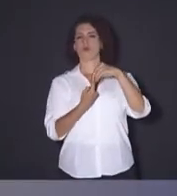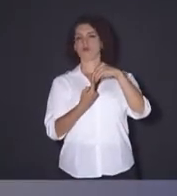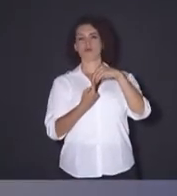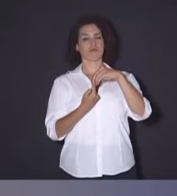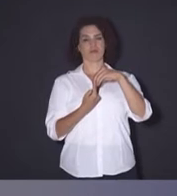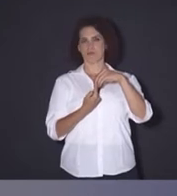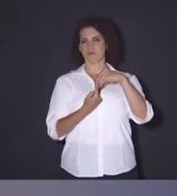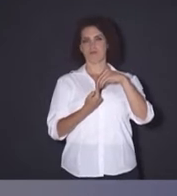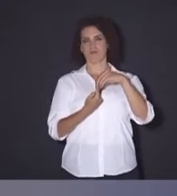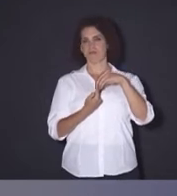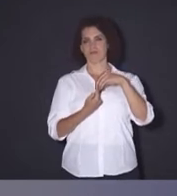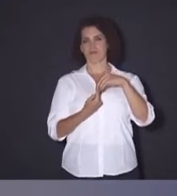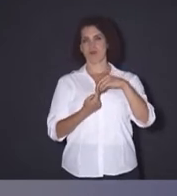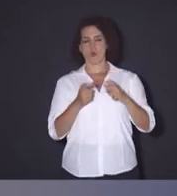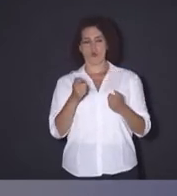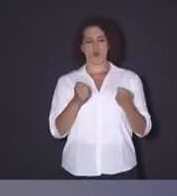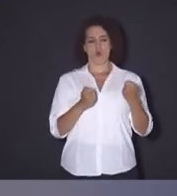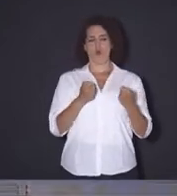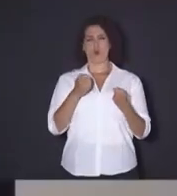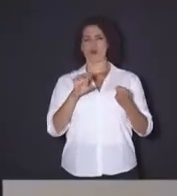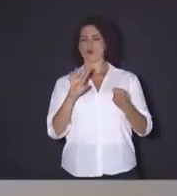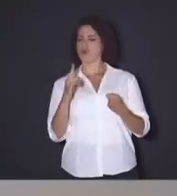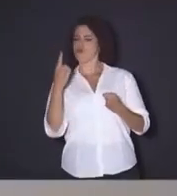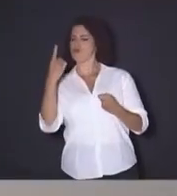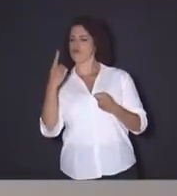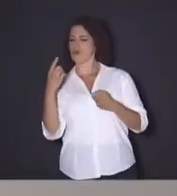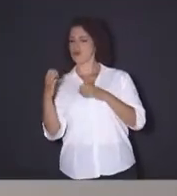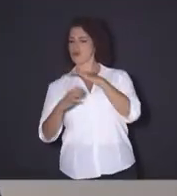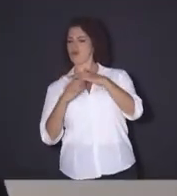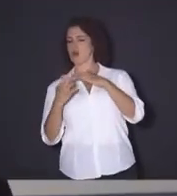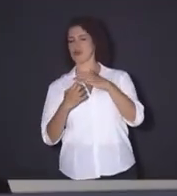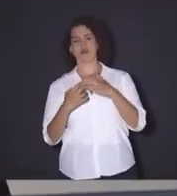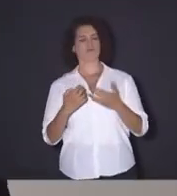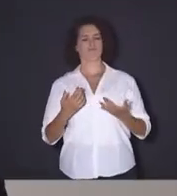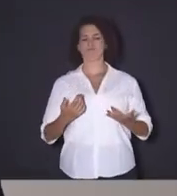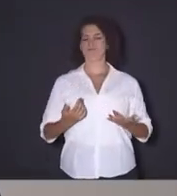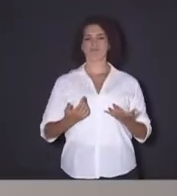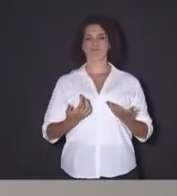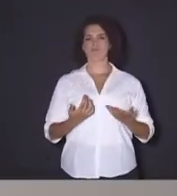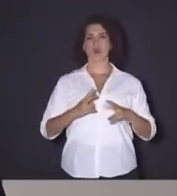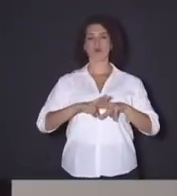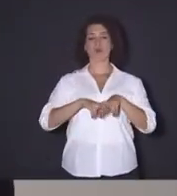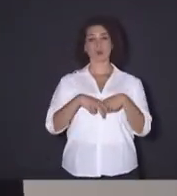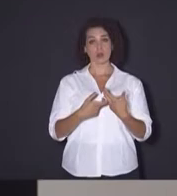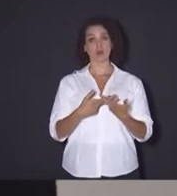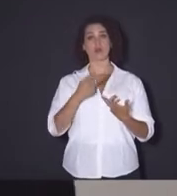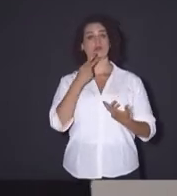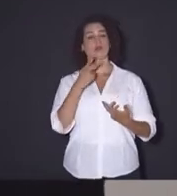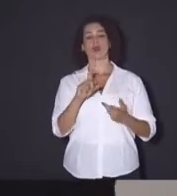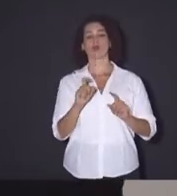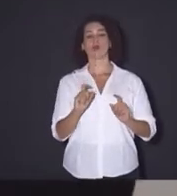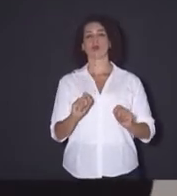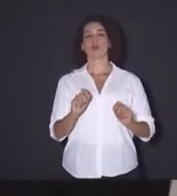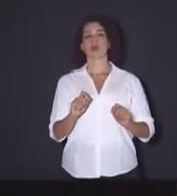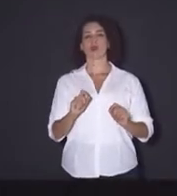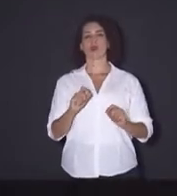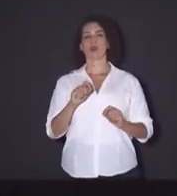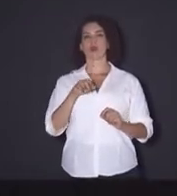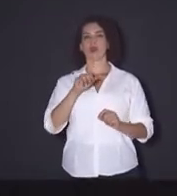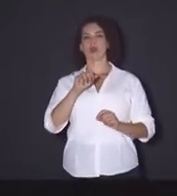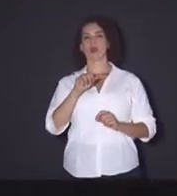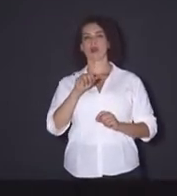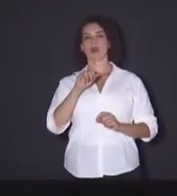um controle que seja de apenas uma organização. É por isso que falamos tanto aí nos últimos anos na internacionalização da ICANN,